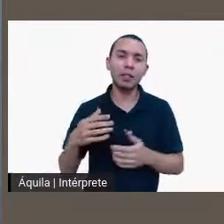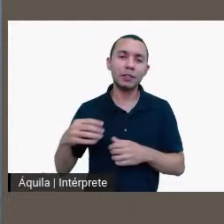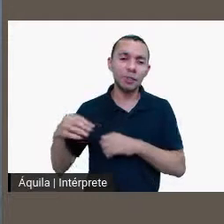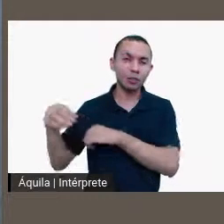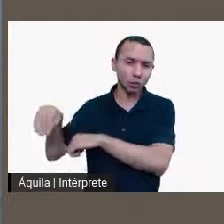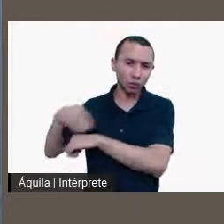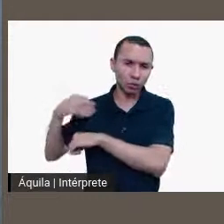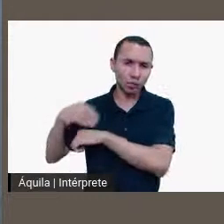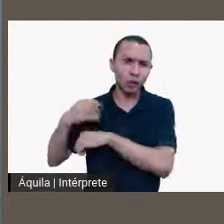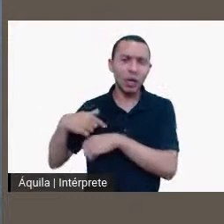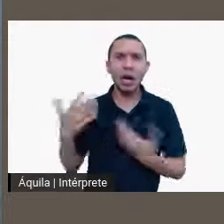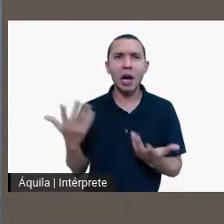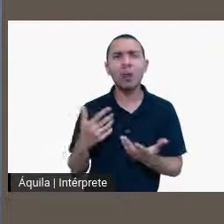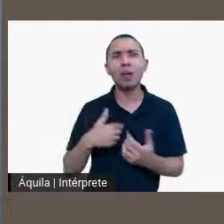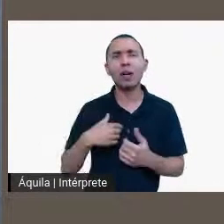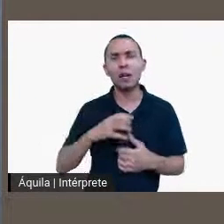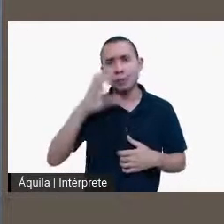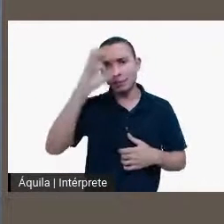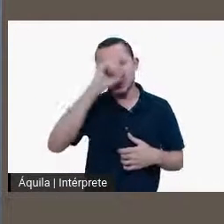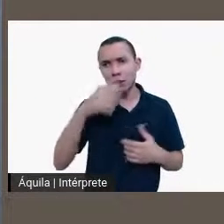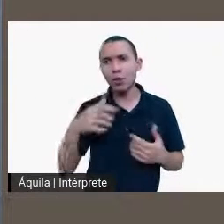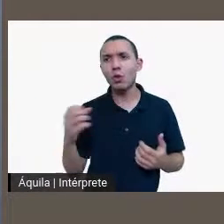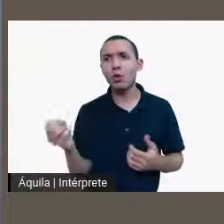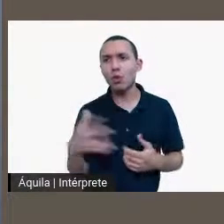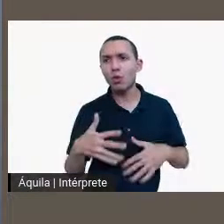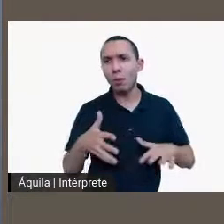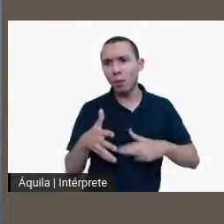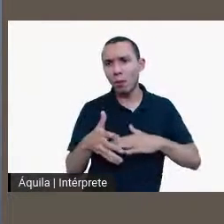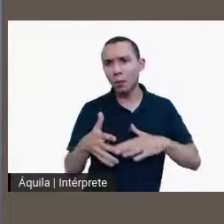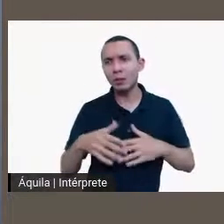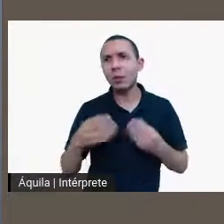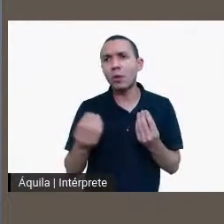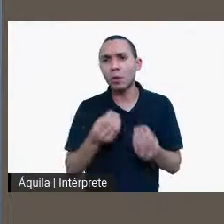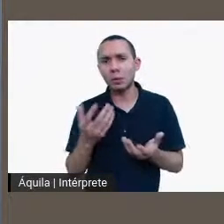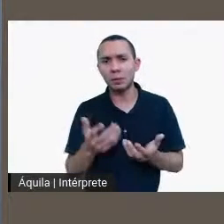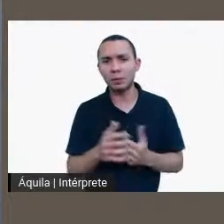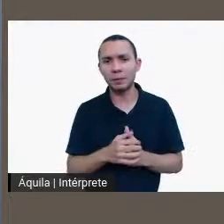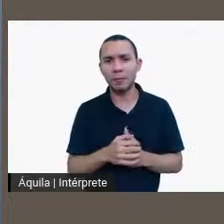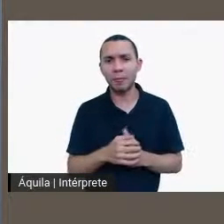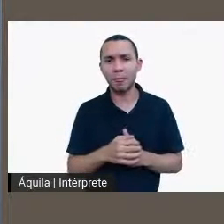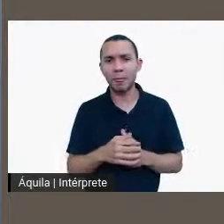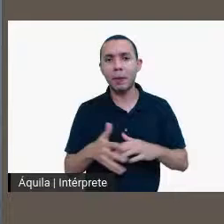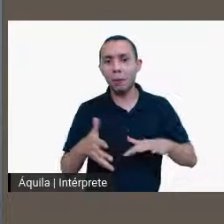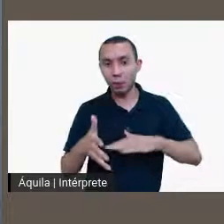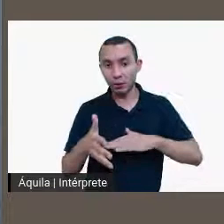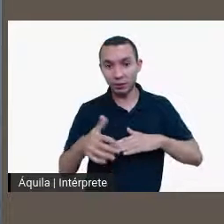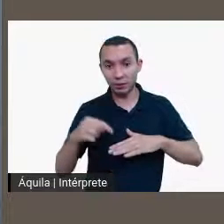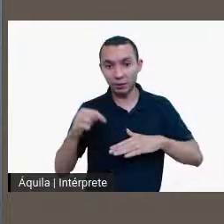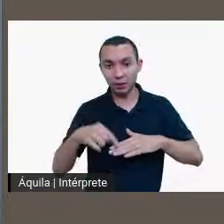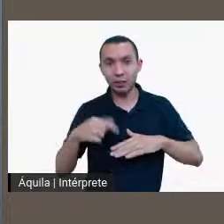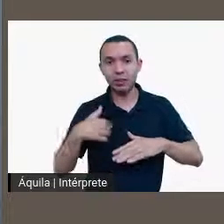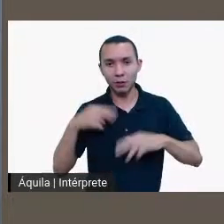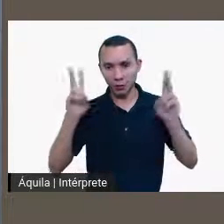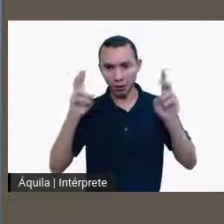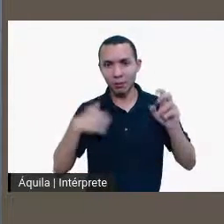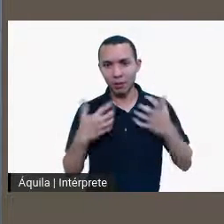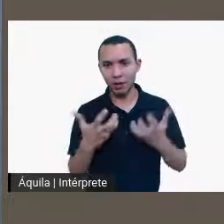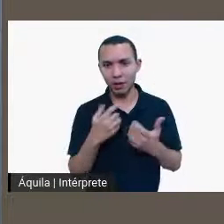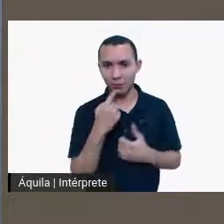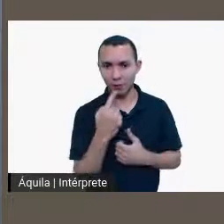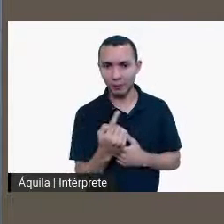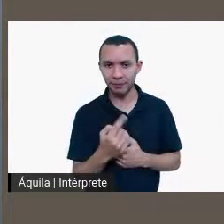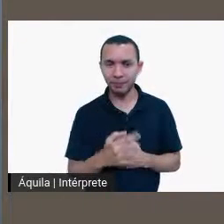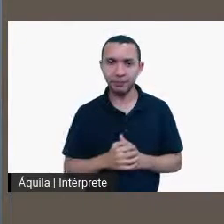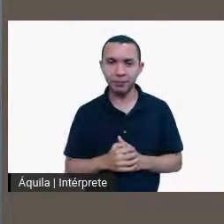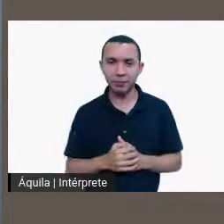como posso compreender, se não o modernismo, pelo menos um modernismo? Esse modernismo que eu quero falar. Certamente não